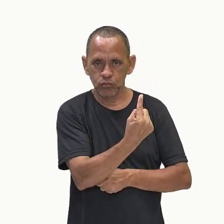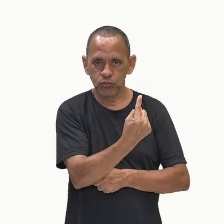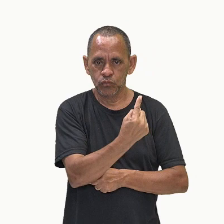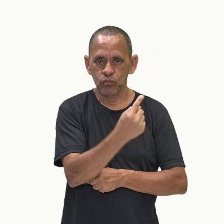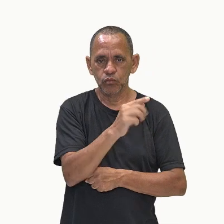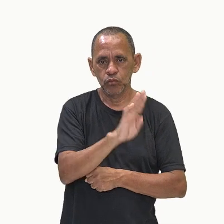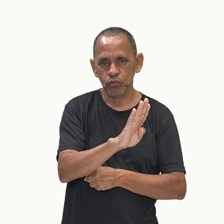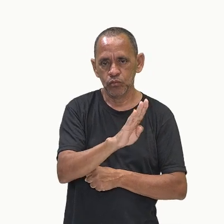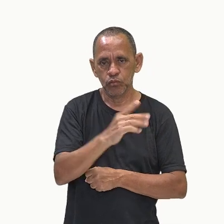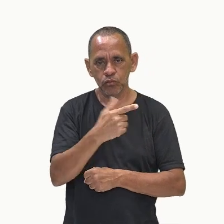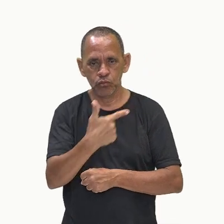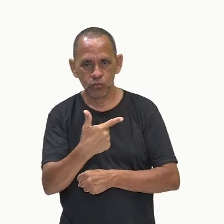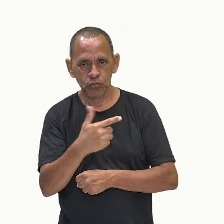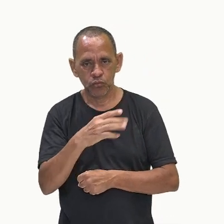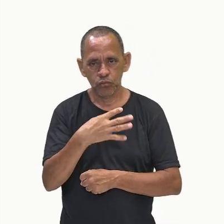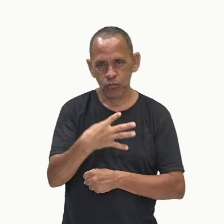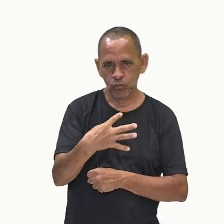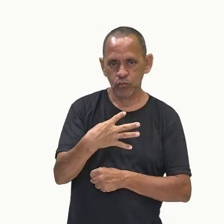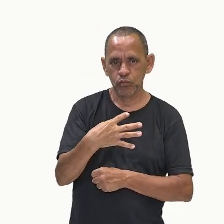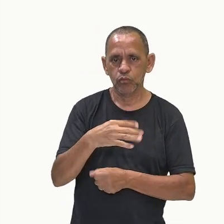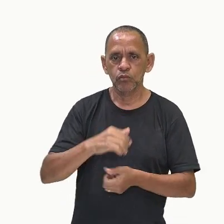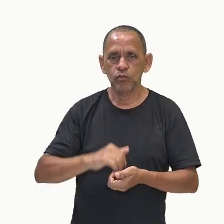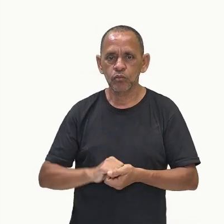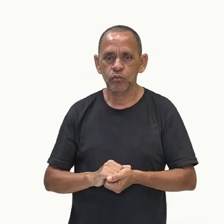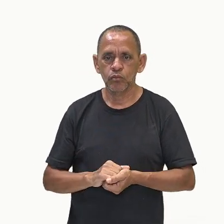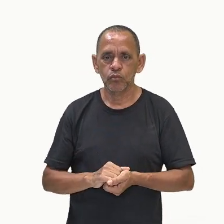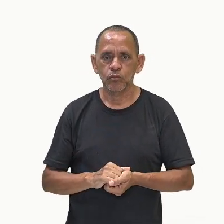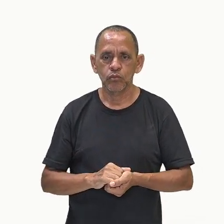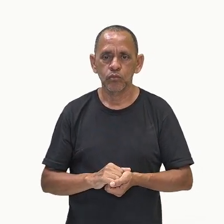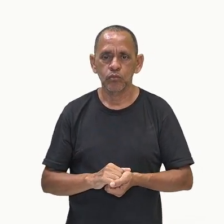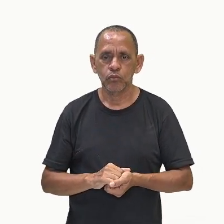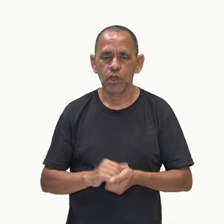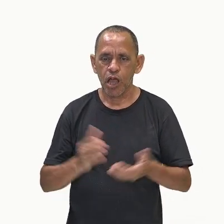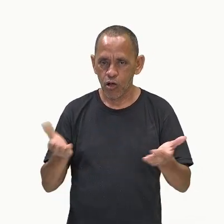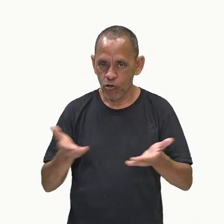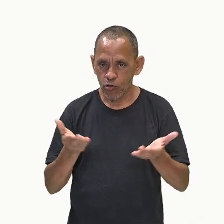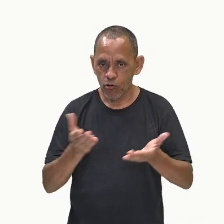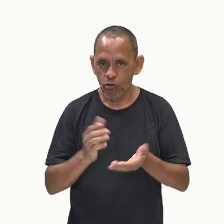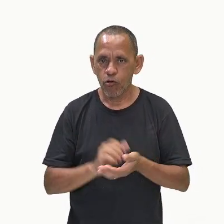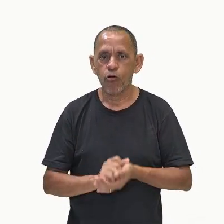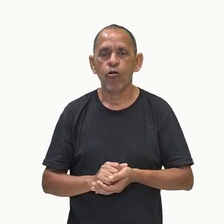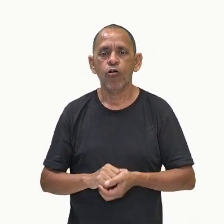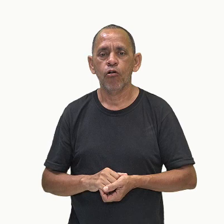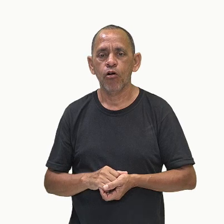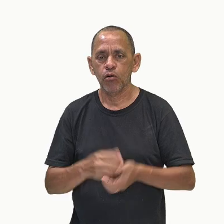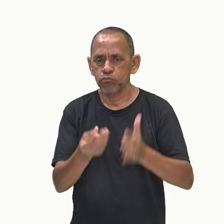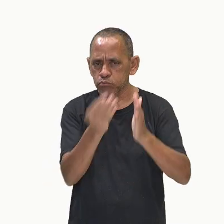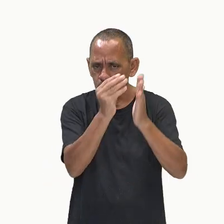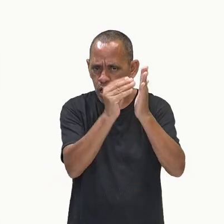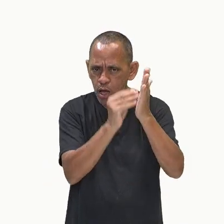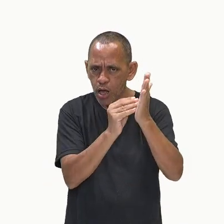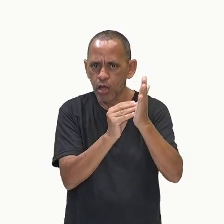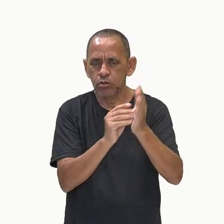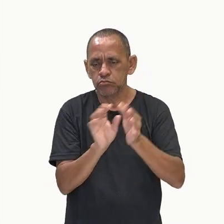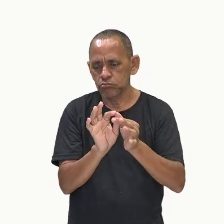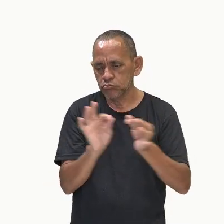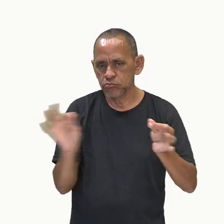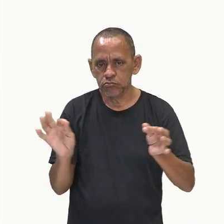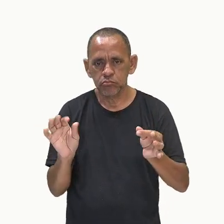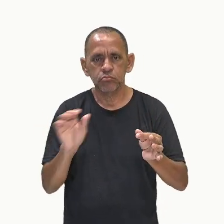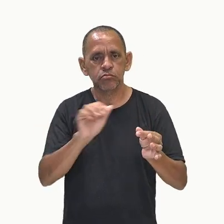e 4. Aí nós vamos para a nossa fórmula. Distância de AB é igual